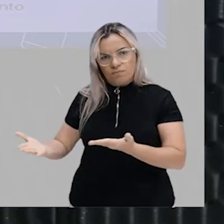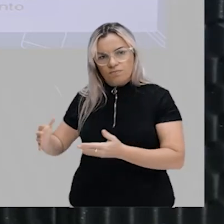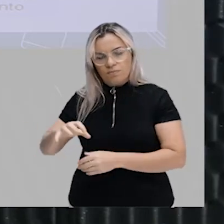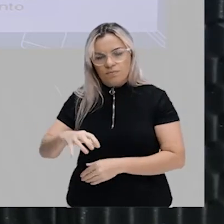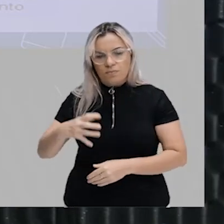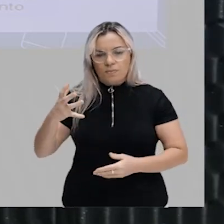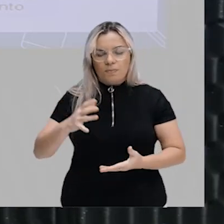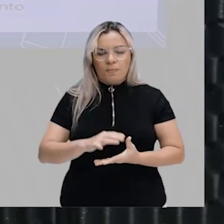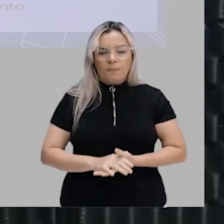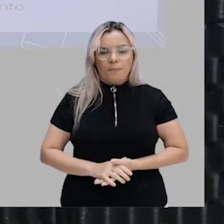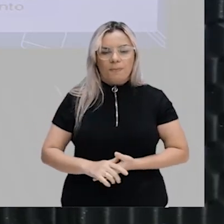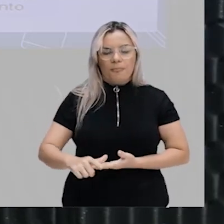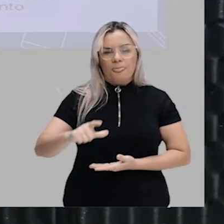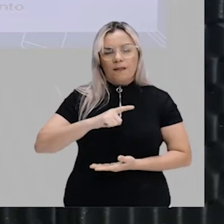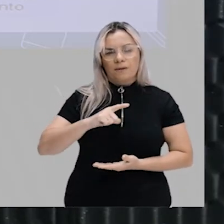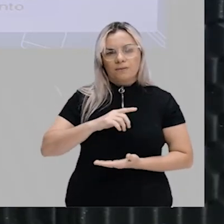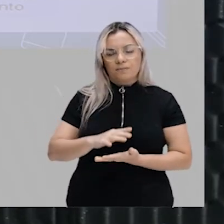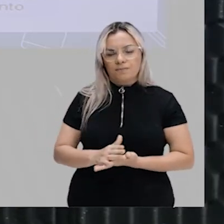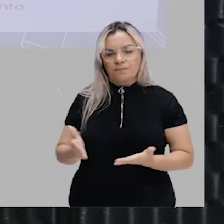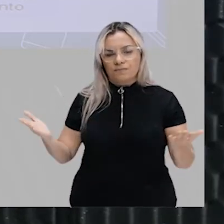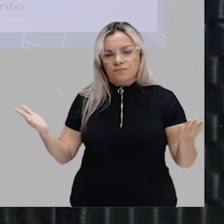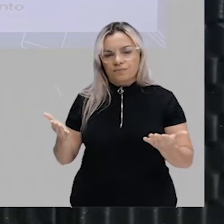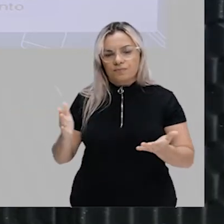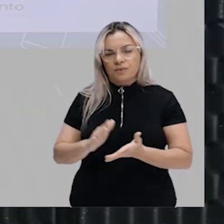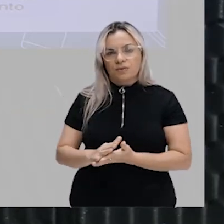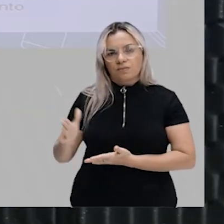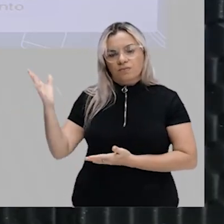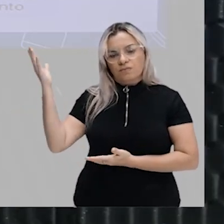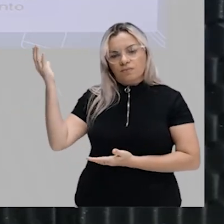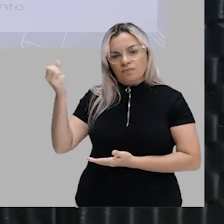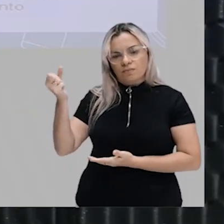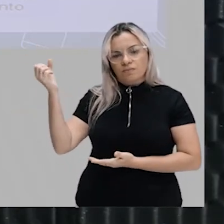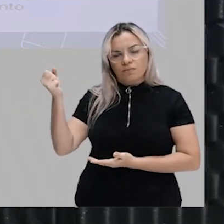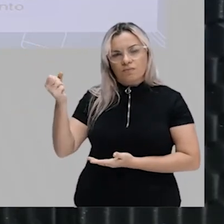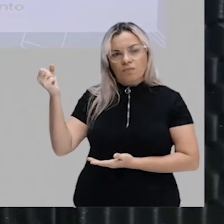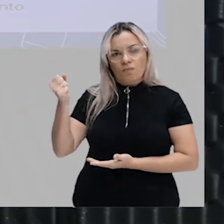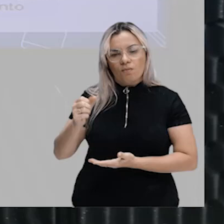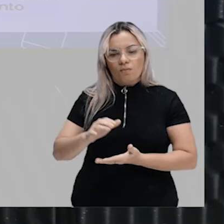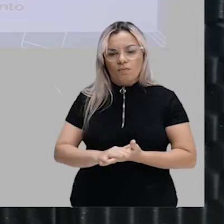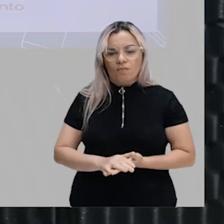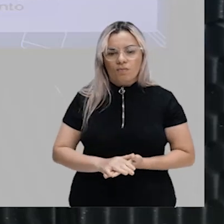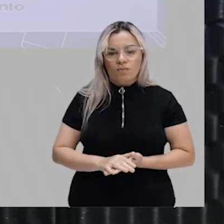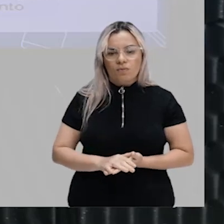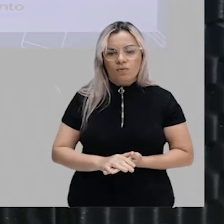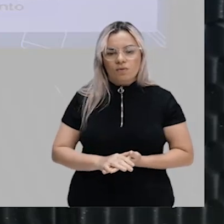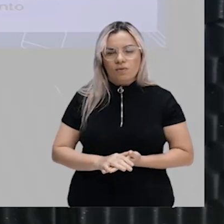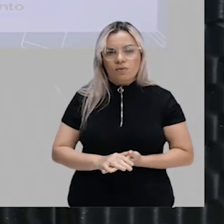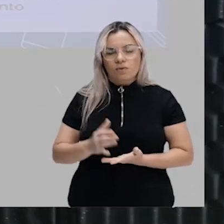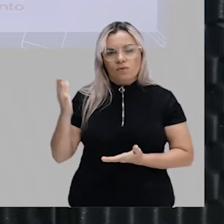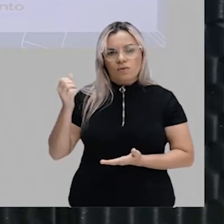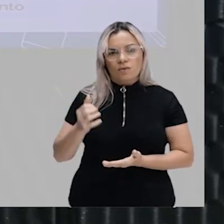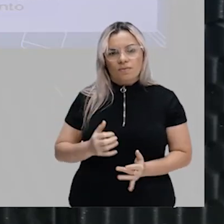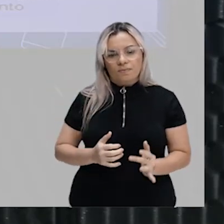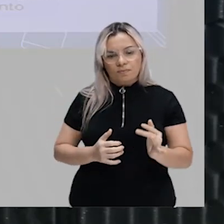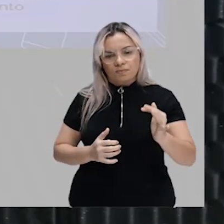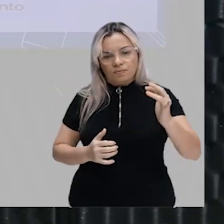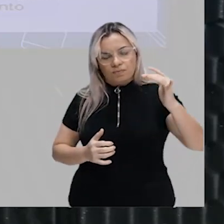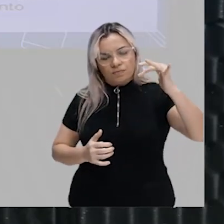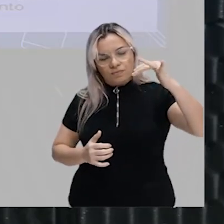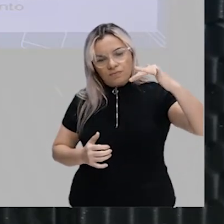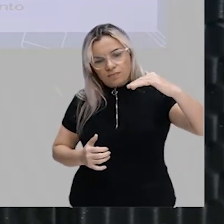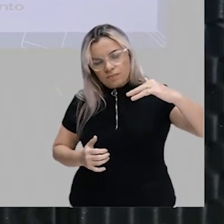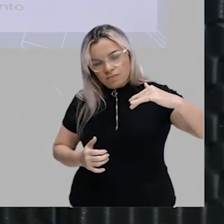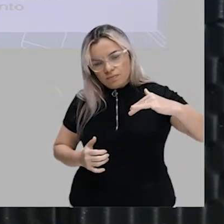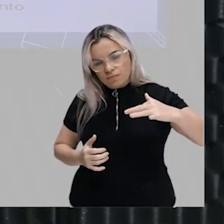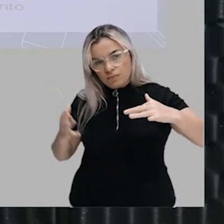Então, digamos que eu tenho agora a produção do leite pasteurizado. Então, o leite ele vai passar aqui por uma serpentina, né, que é um